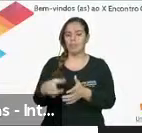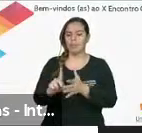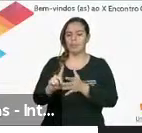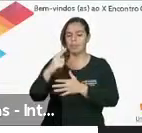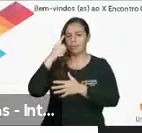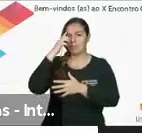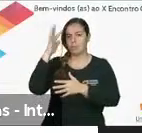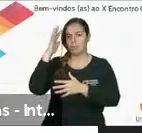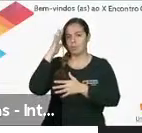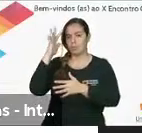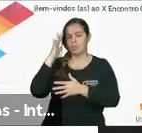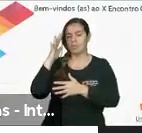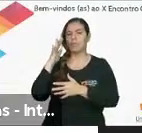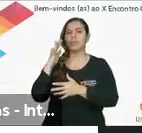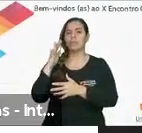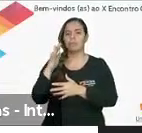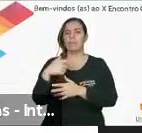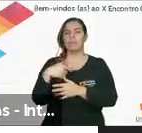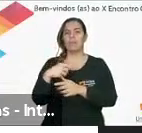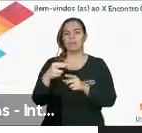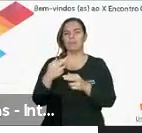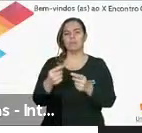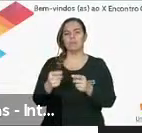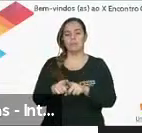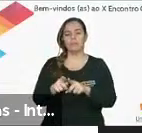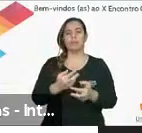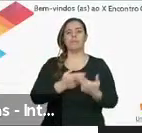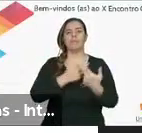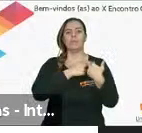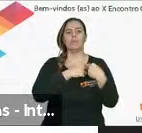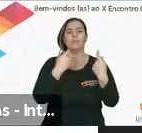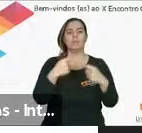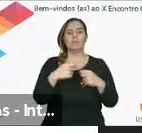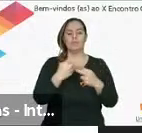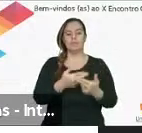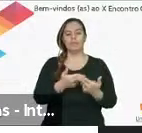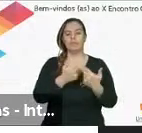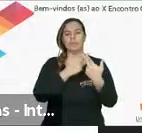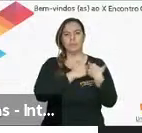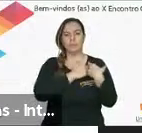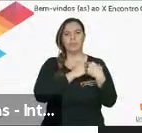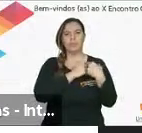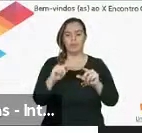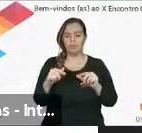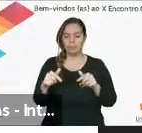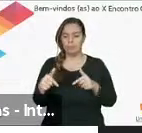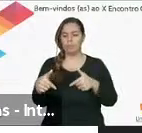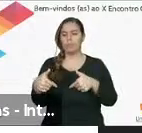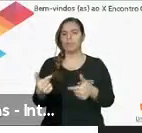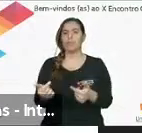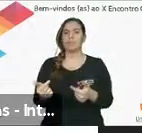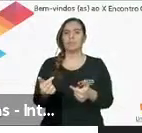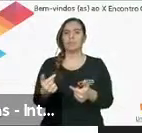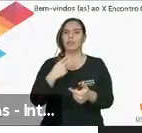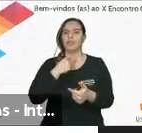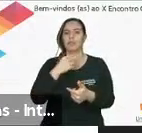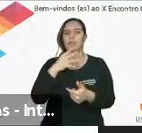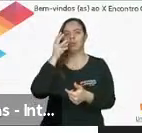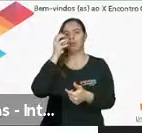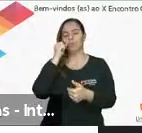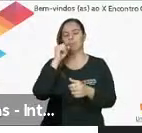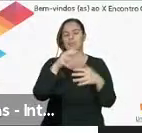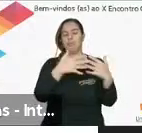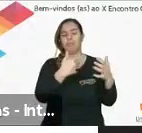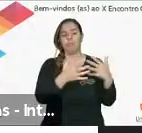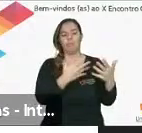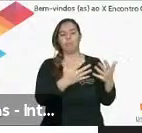ou entendido como irresponsável nessa ação. Ele tem que se responsabilizar e já não pode mais dormir lavando as mãos ou lavando